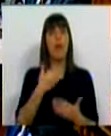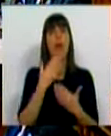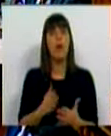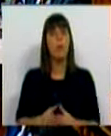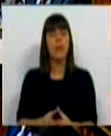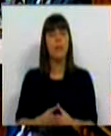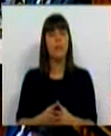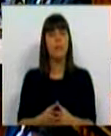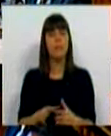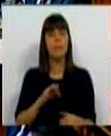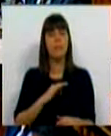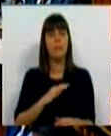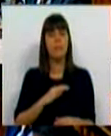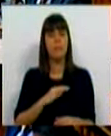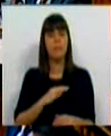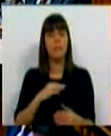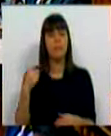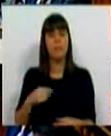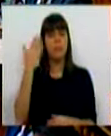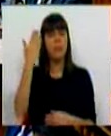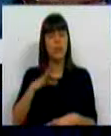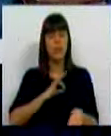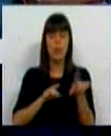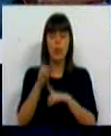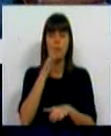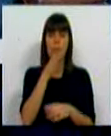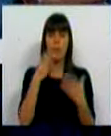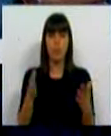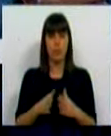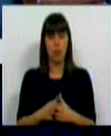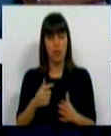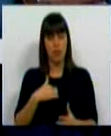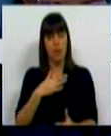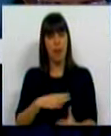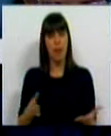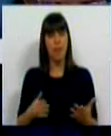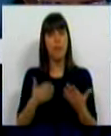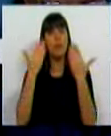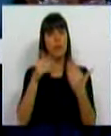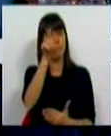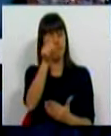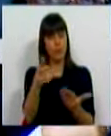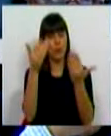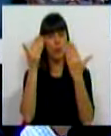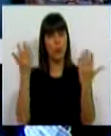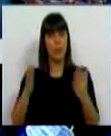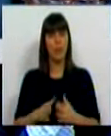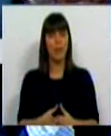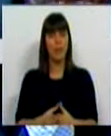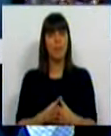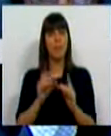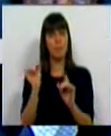Muito obrigado, Sr. Presidente. Sr. Deputado, queria saudá-lo